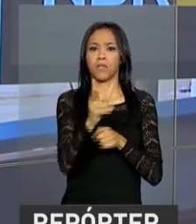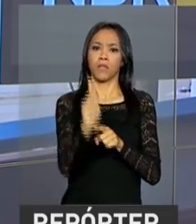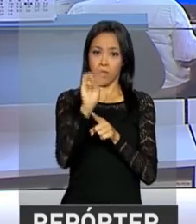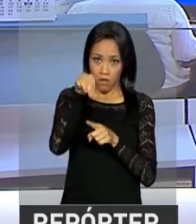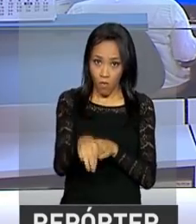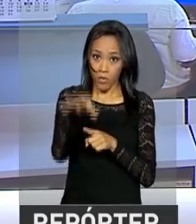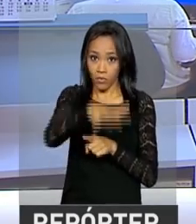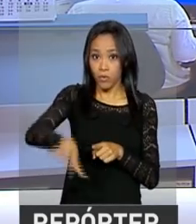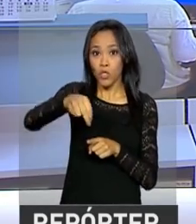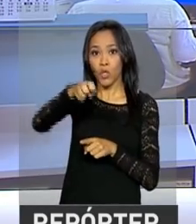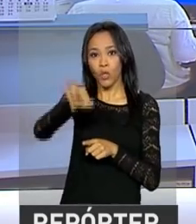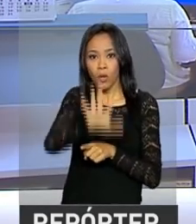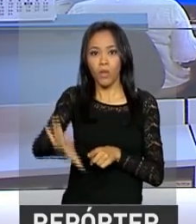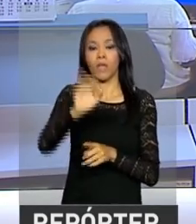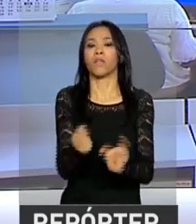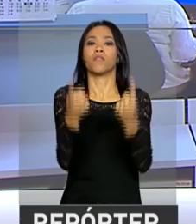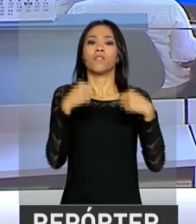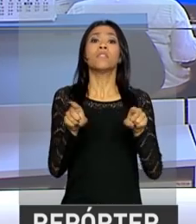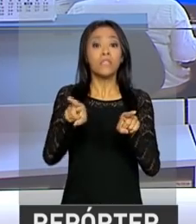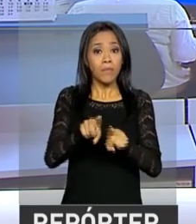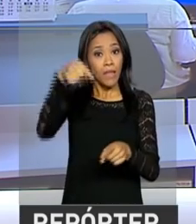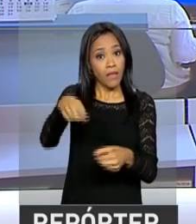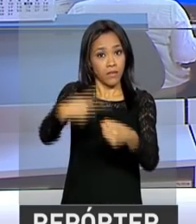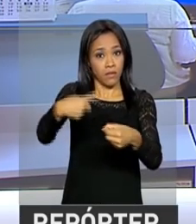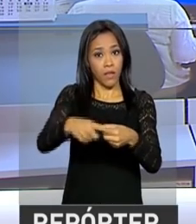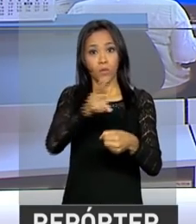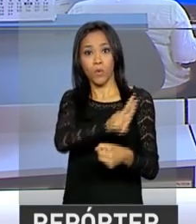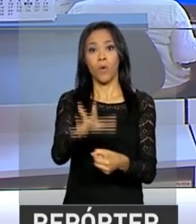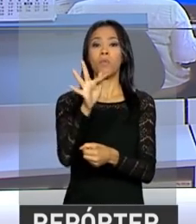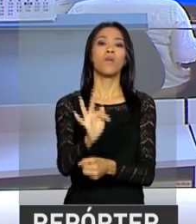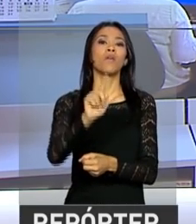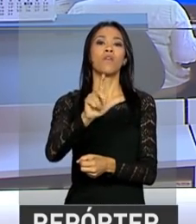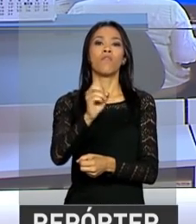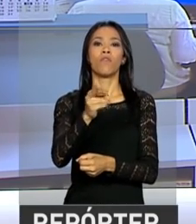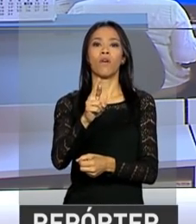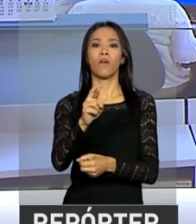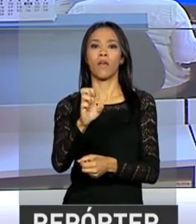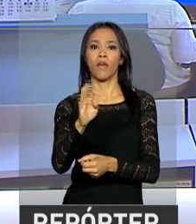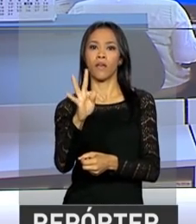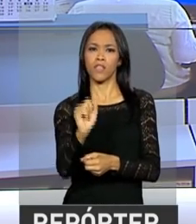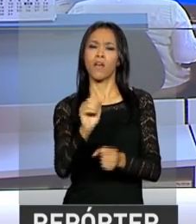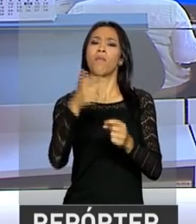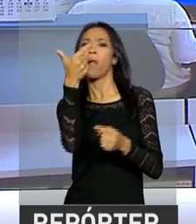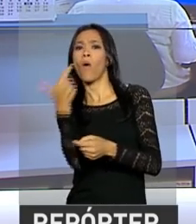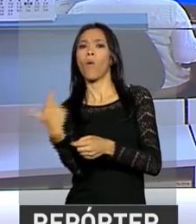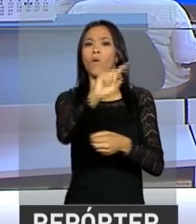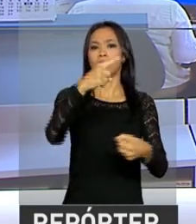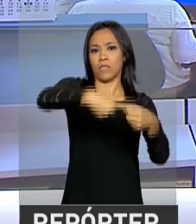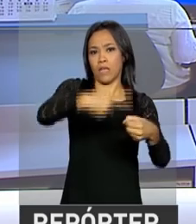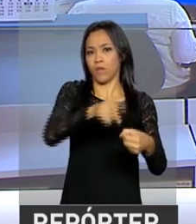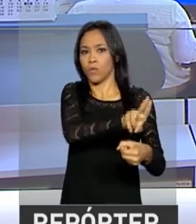nordestino. E de Floresta, o presidente Michel Temer segue ainda hoje para a Serra Talhada, também em Pernambuco, para